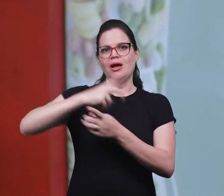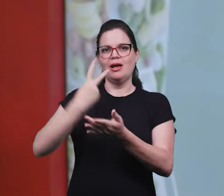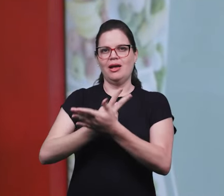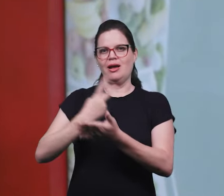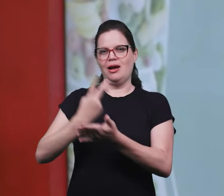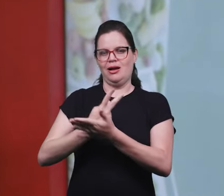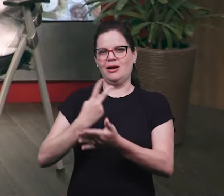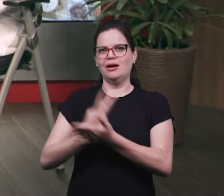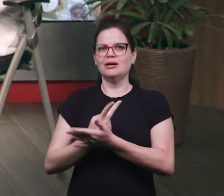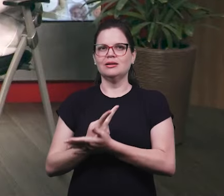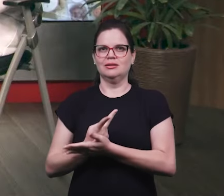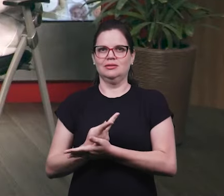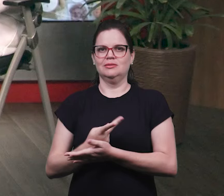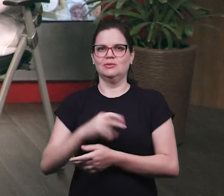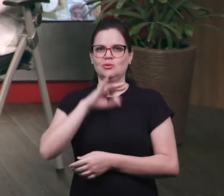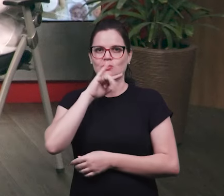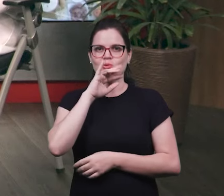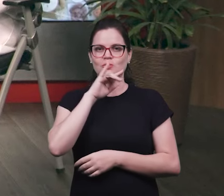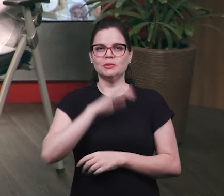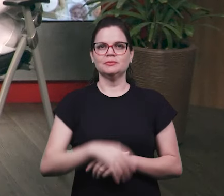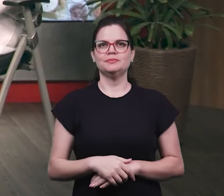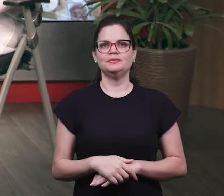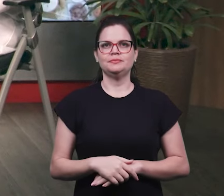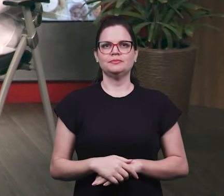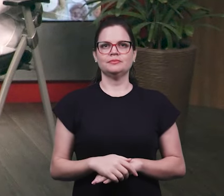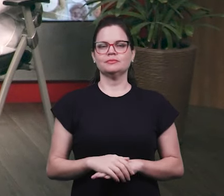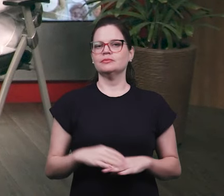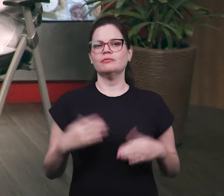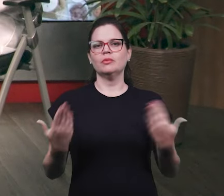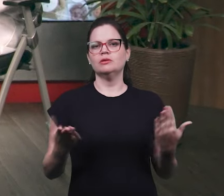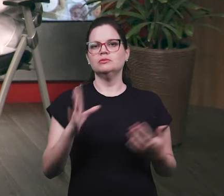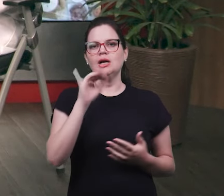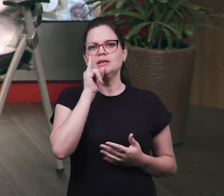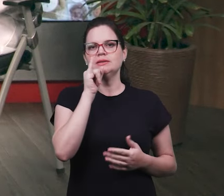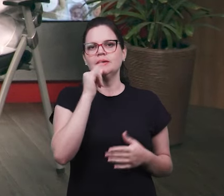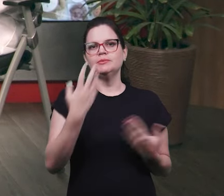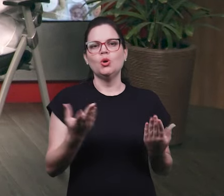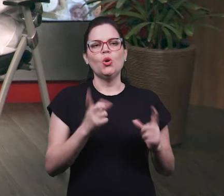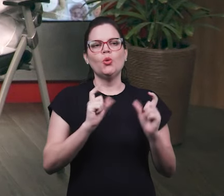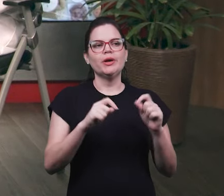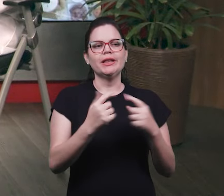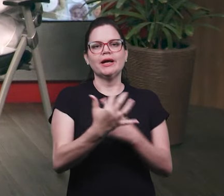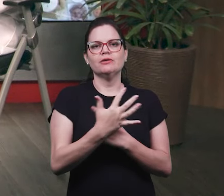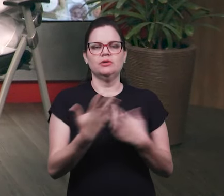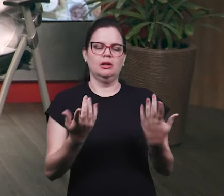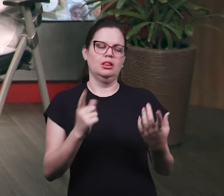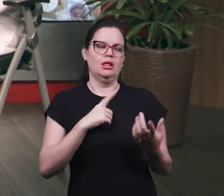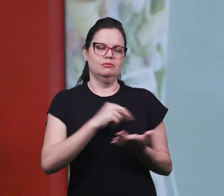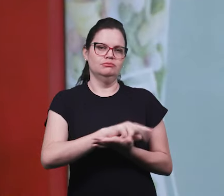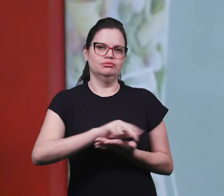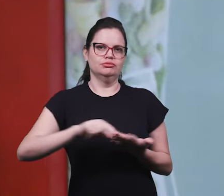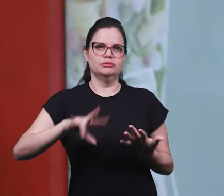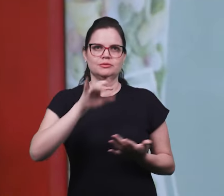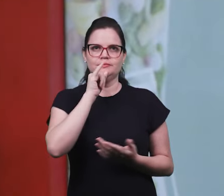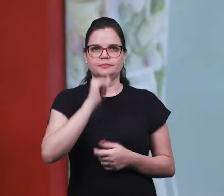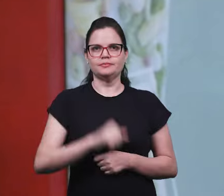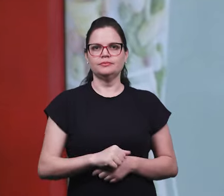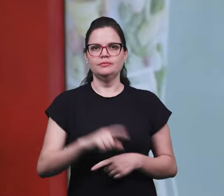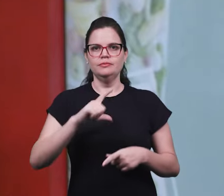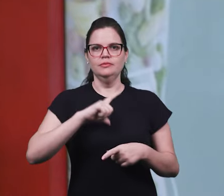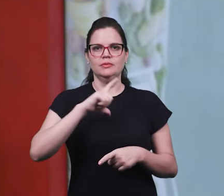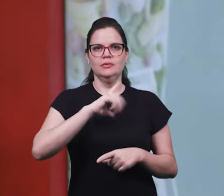atividades e qual seria a uma causa então há diversas causas né tanto